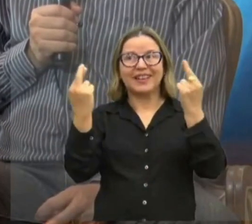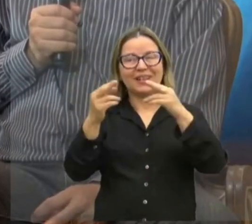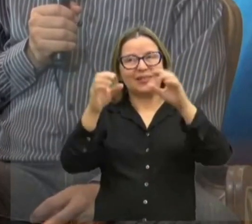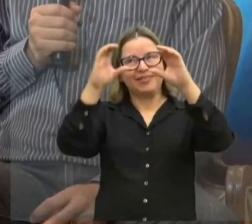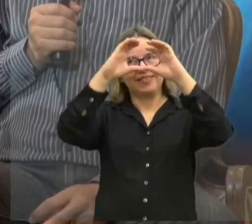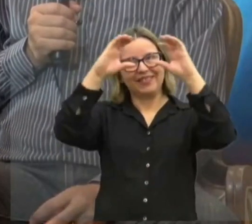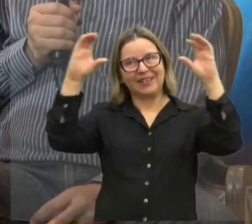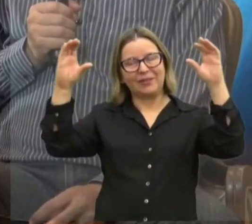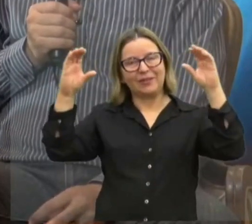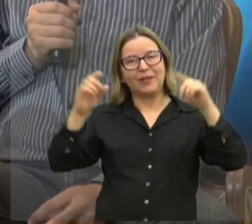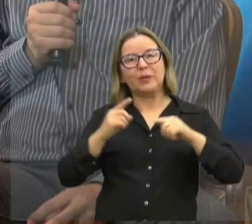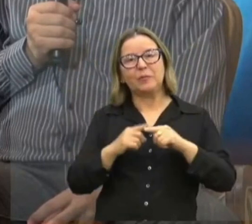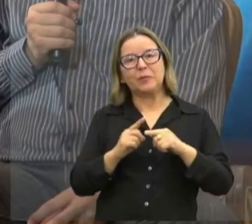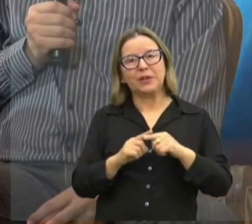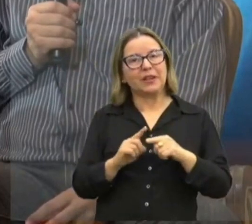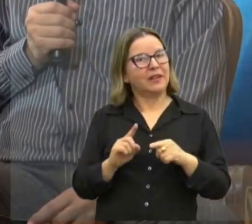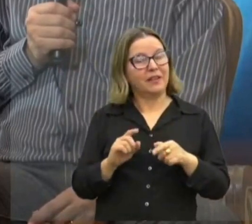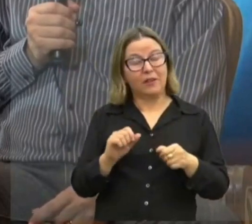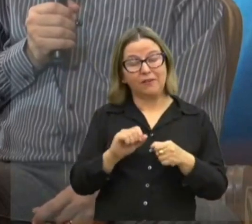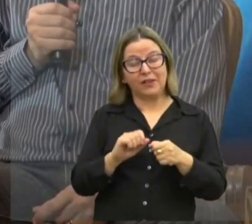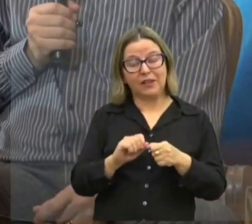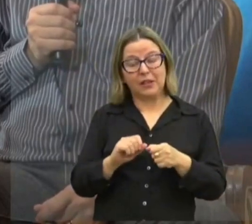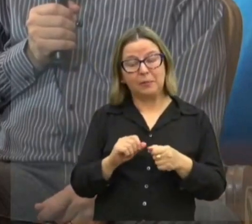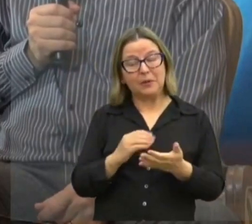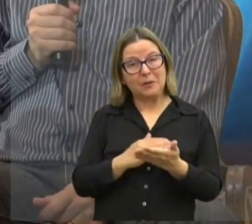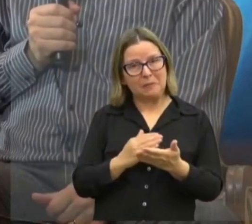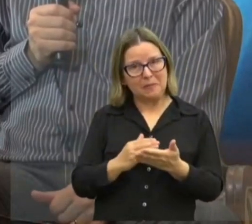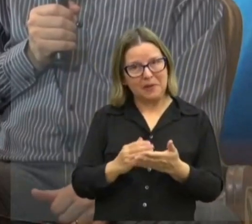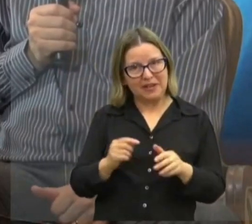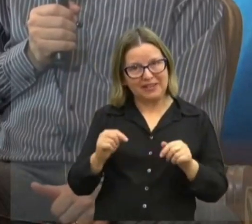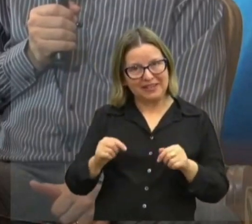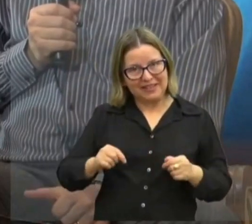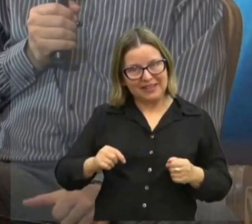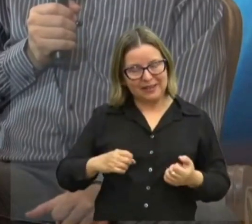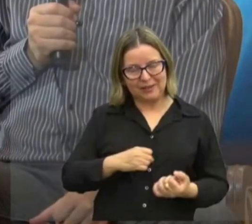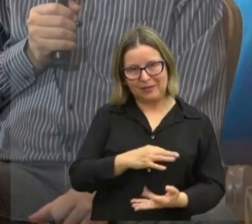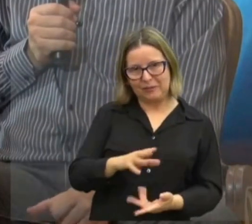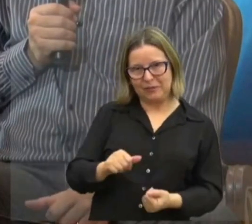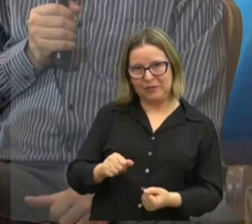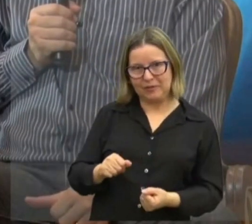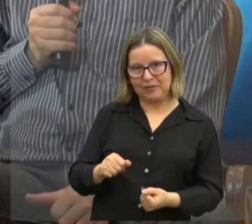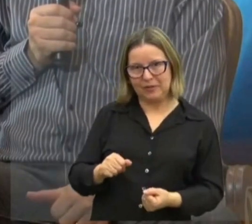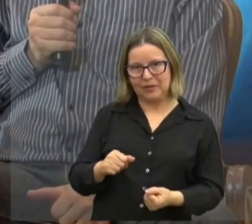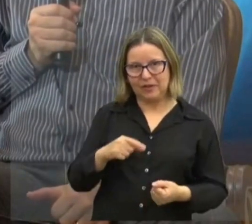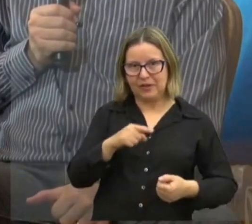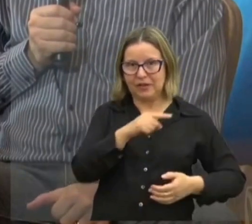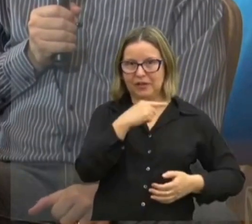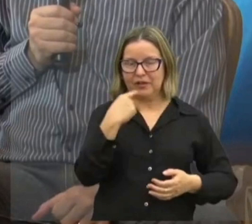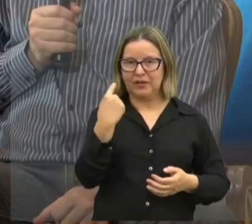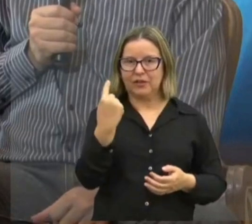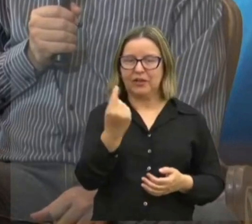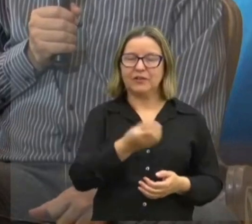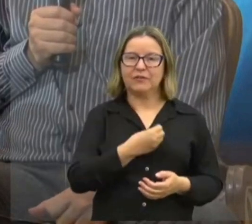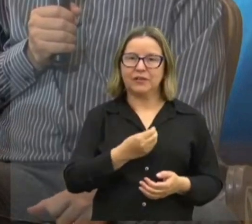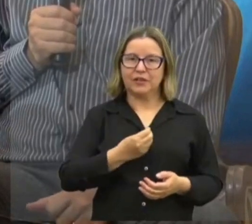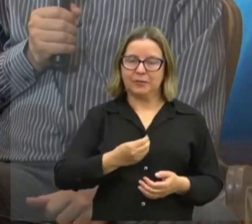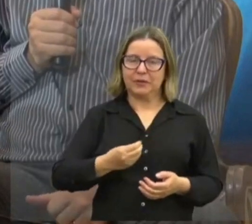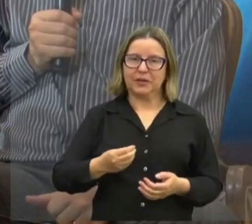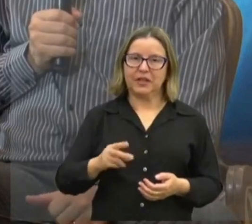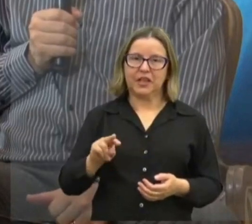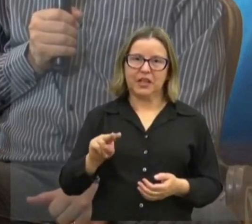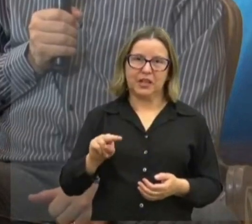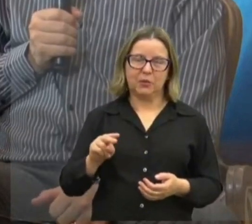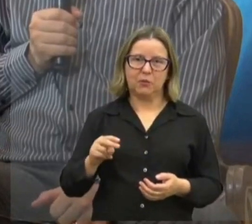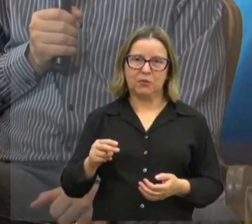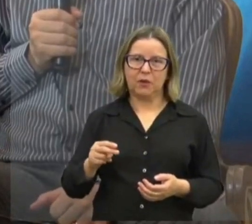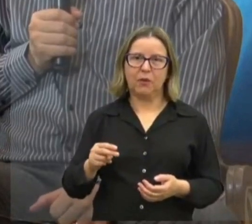deste mundo. Nós somos aqui o quê? Peregrinos e forasteiros. Então, para que seja real